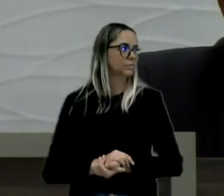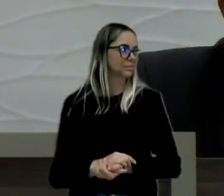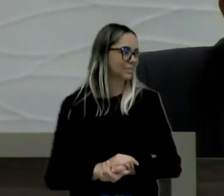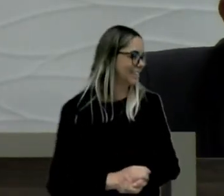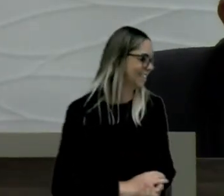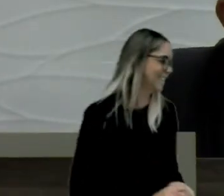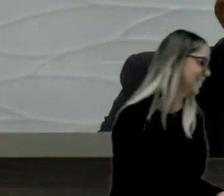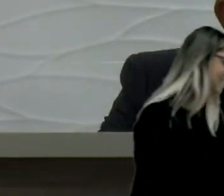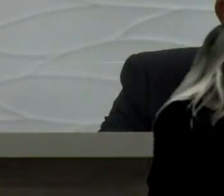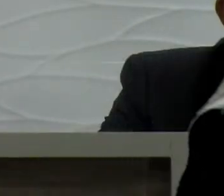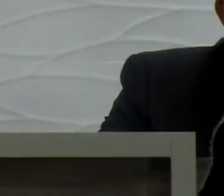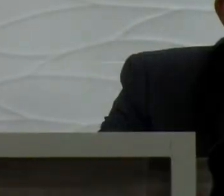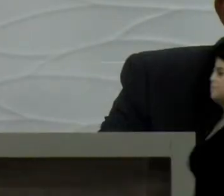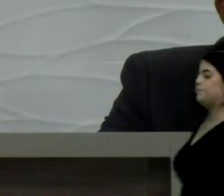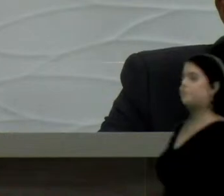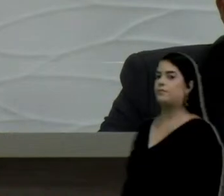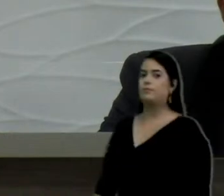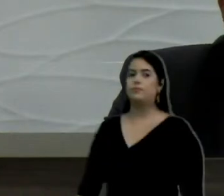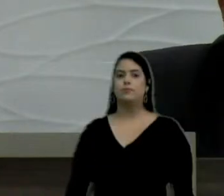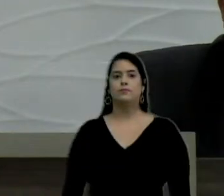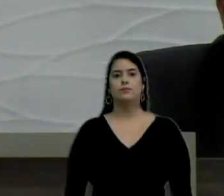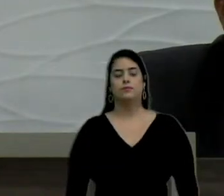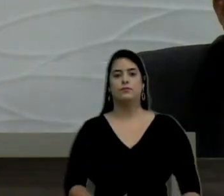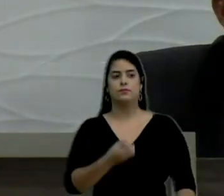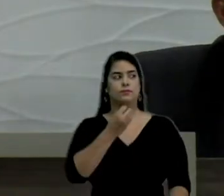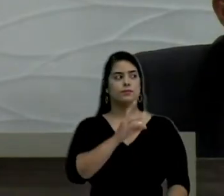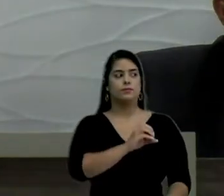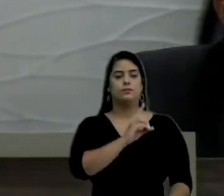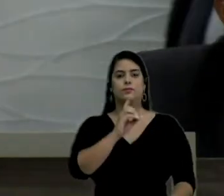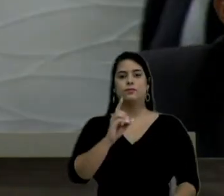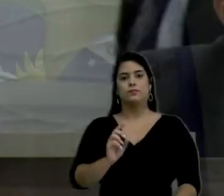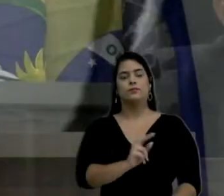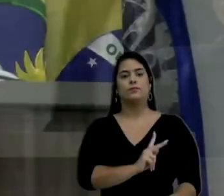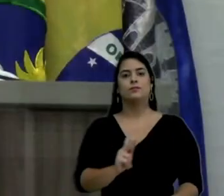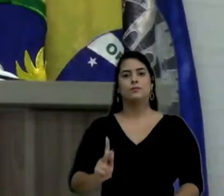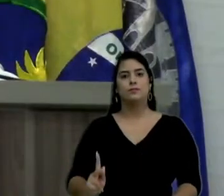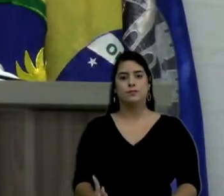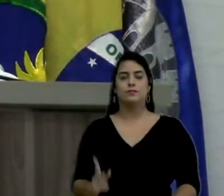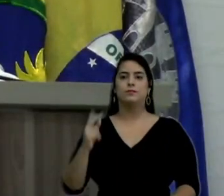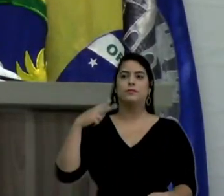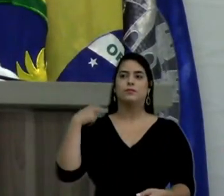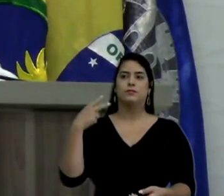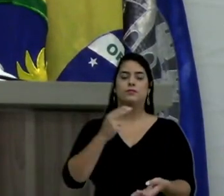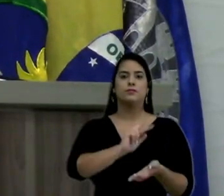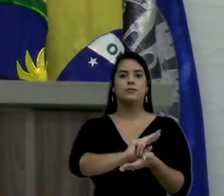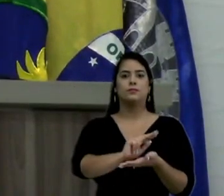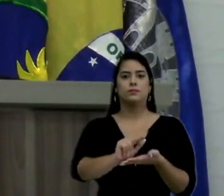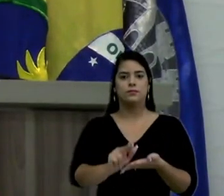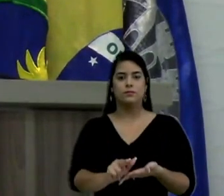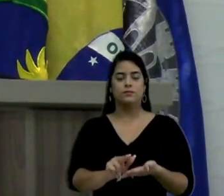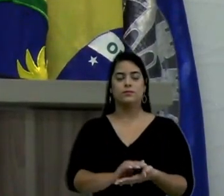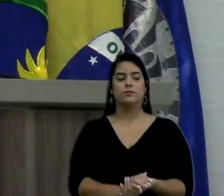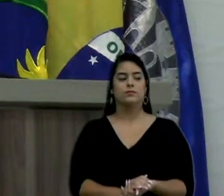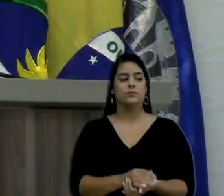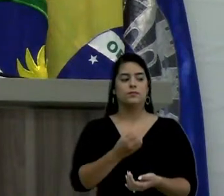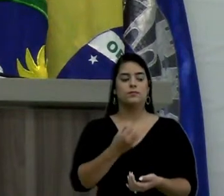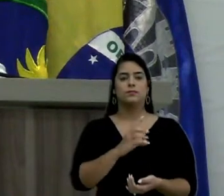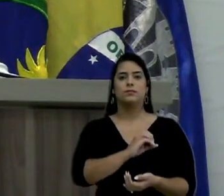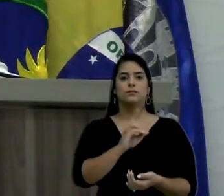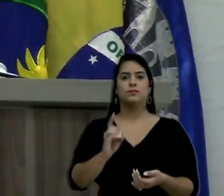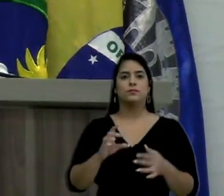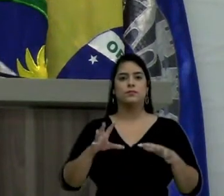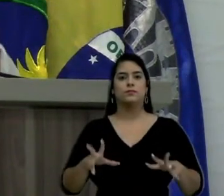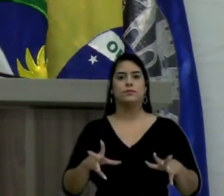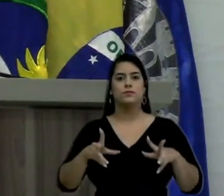goal Bom dia senhor presidente Bom dia caros colegas vereadores Bom dia vereadora Bom dia a todos